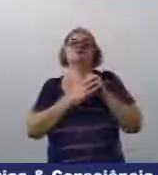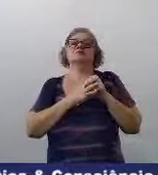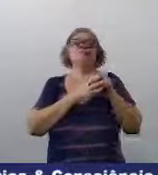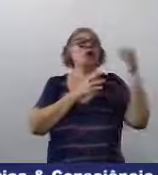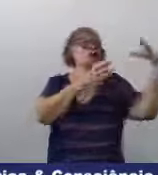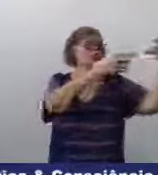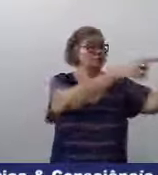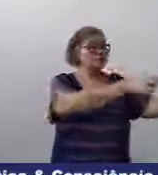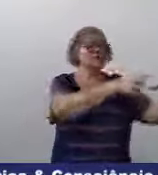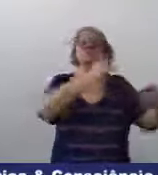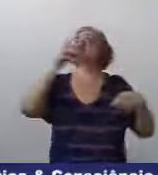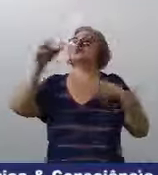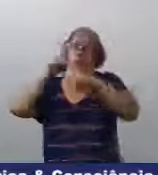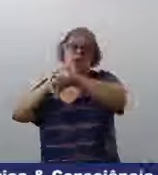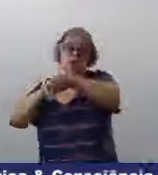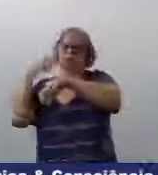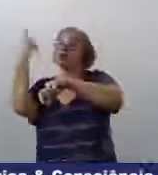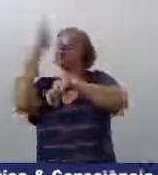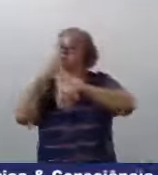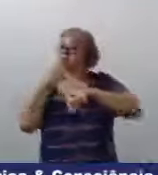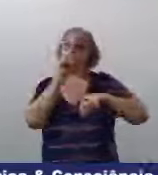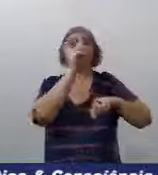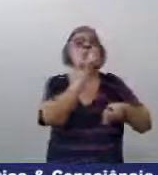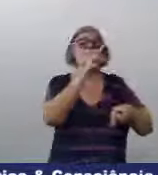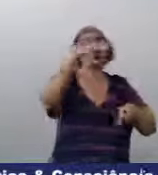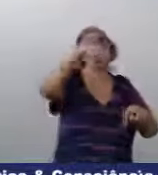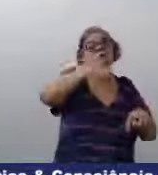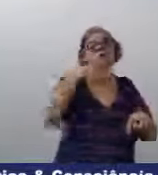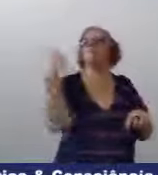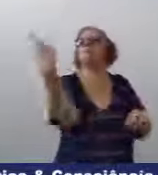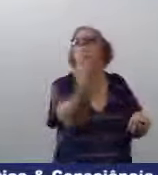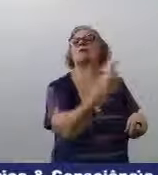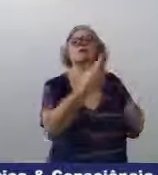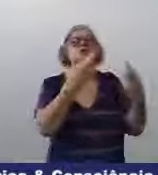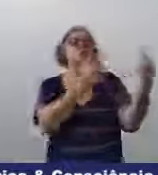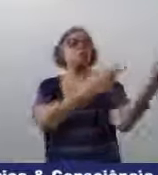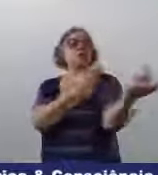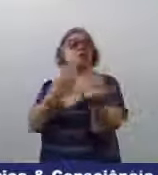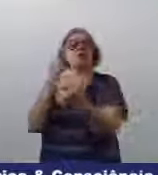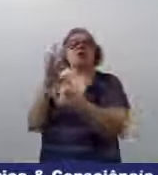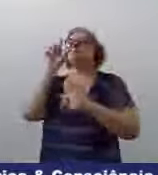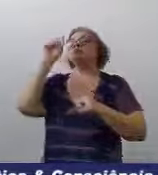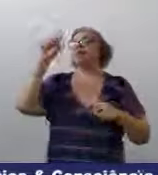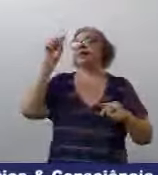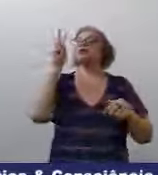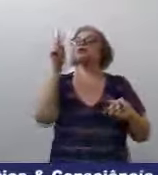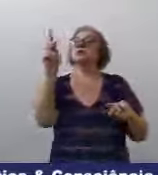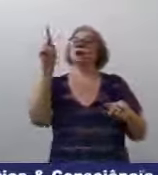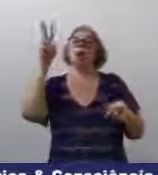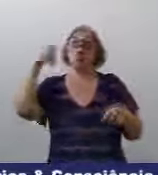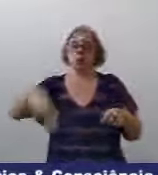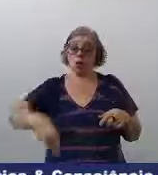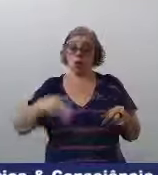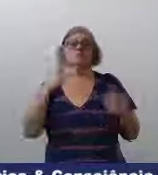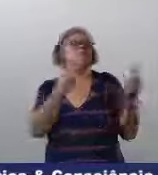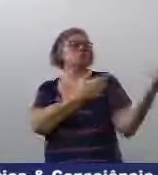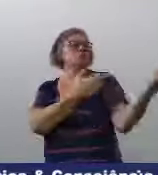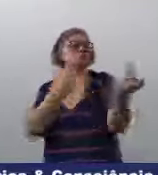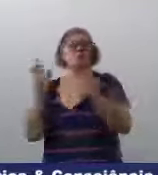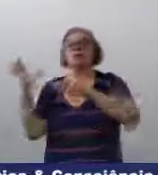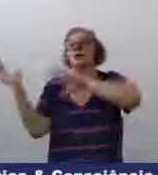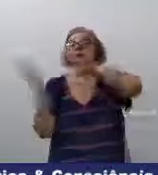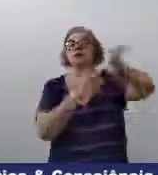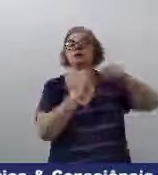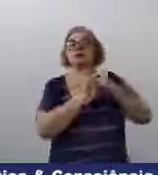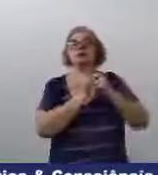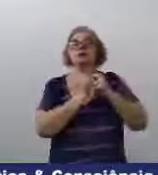lavagem cerebral de que espaço e tempo são coisas imutáveis. 1 minuto é 1 minuto para todo mundo. 10 quilômetros são 10